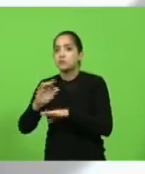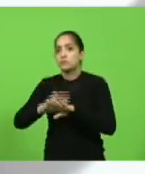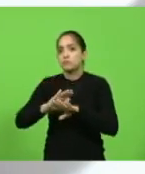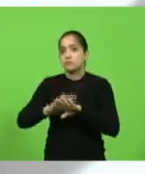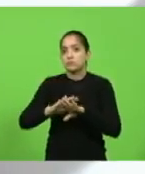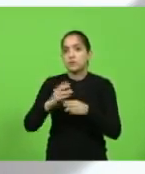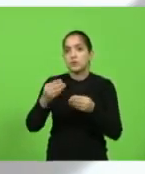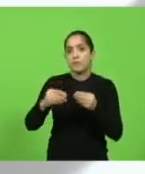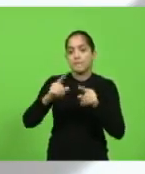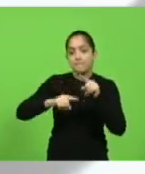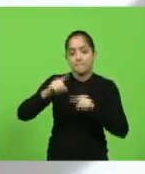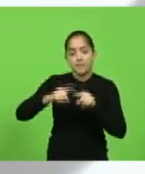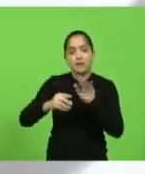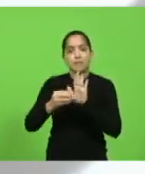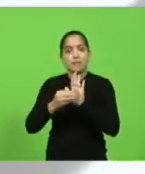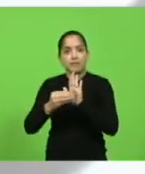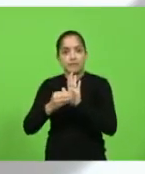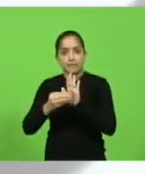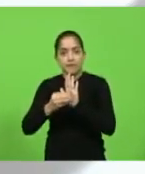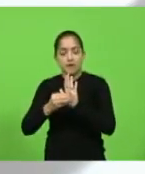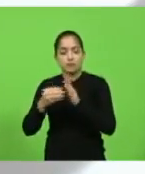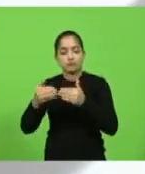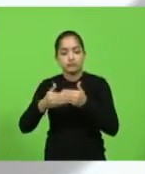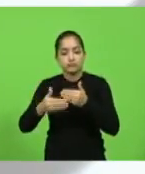materialidade, importando, de consequência,